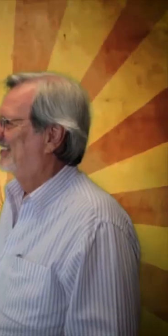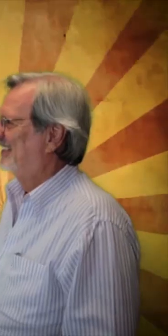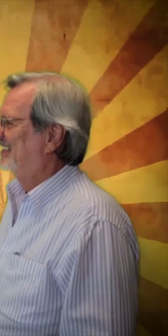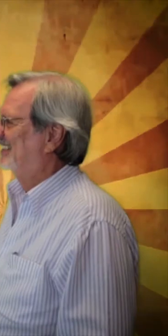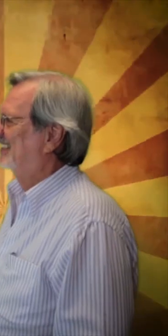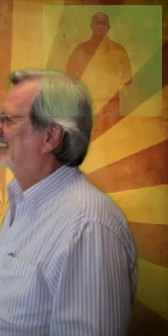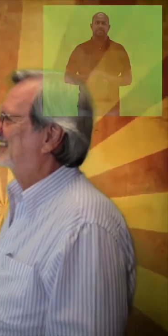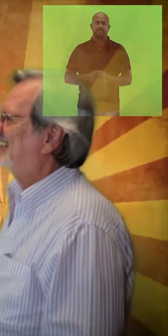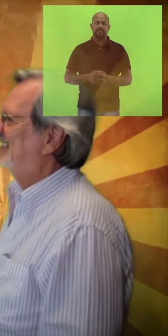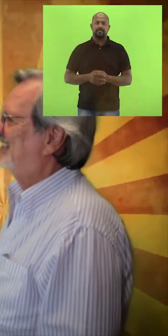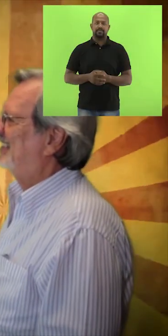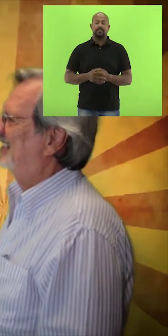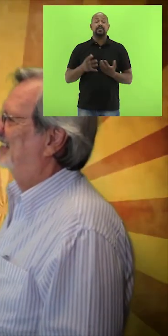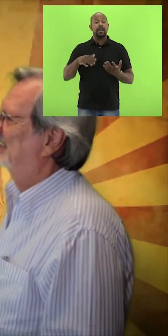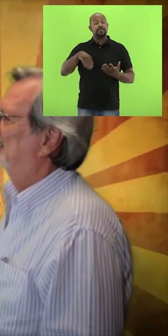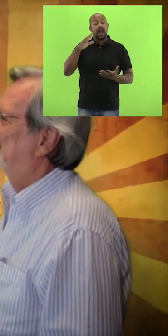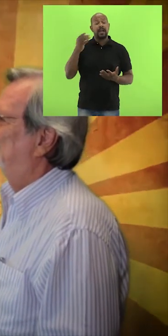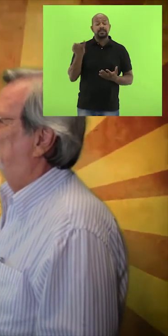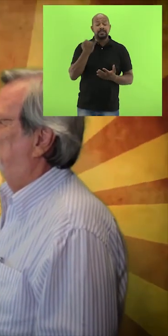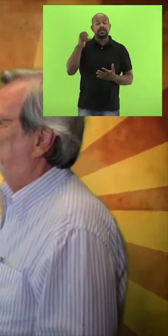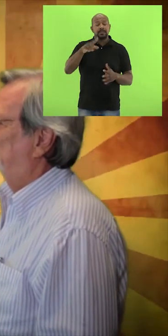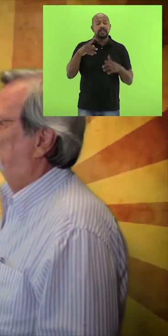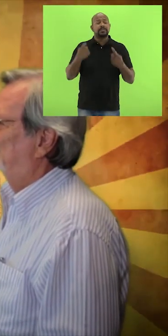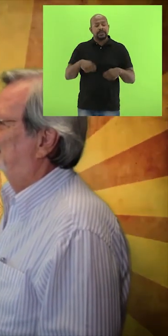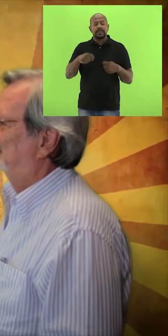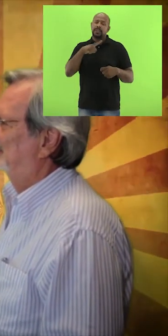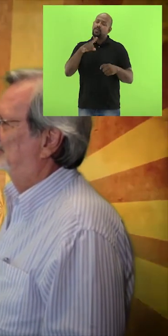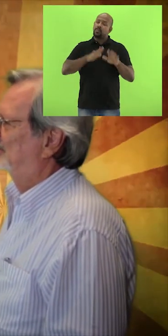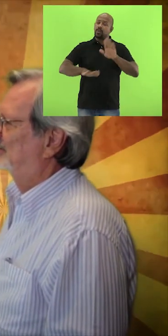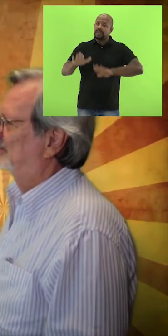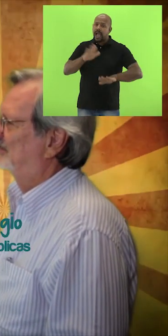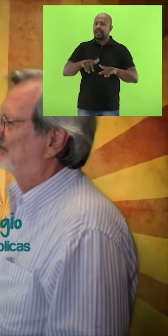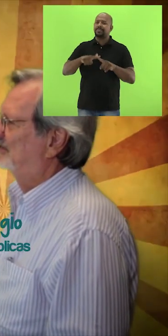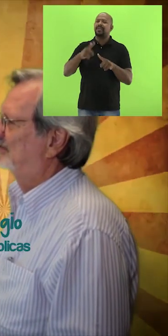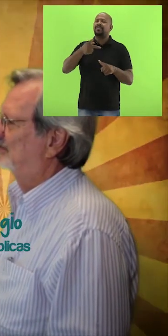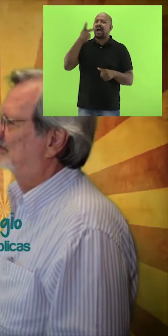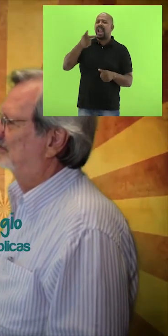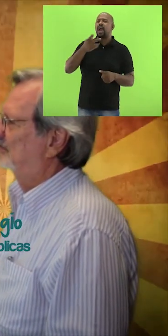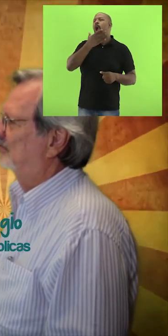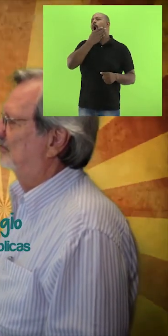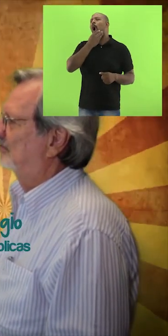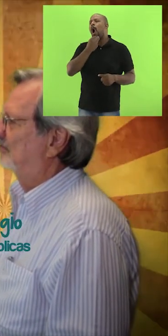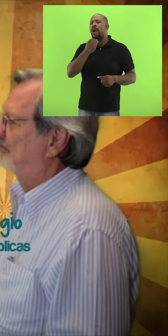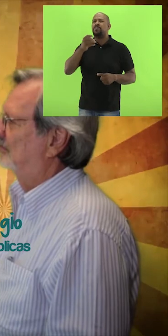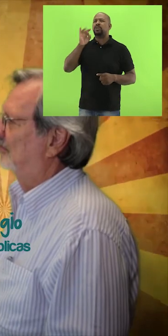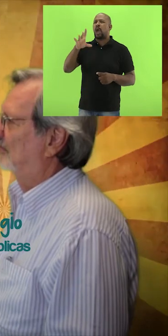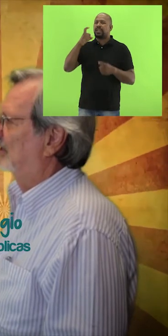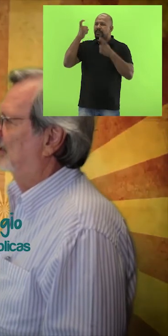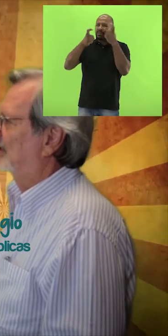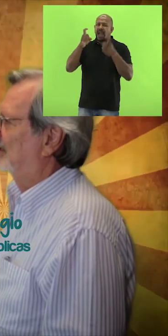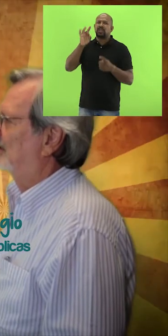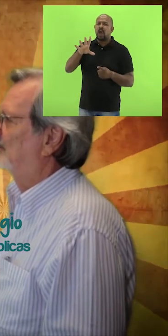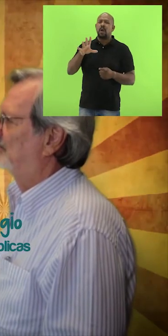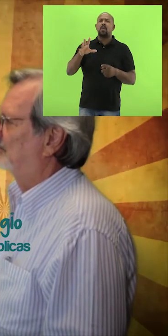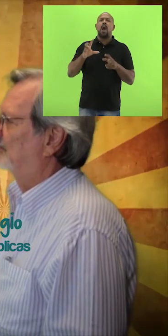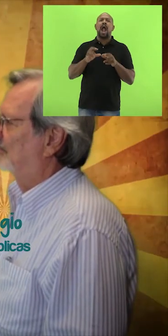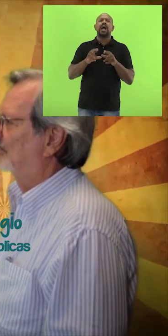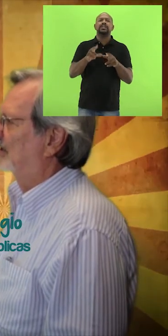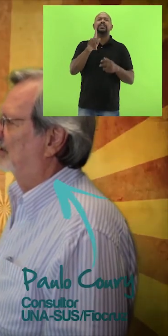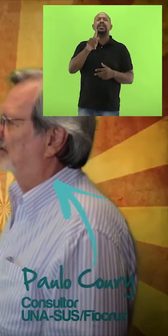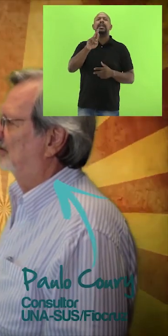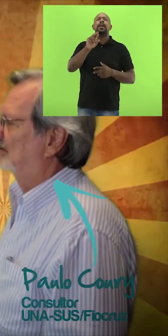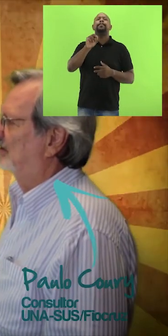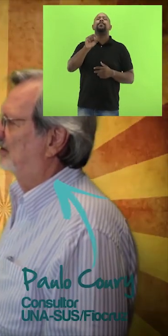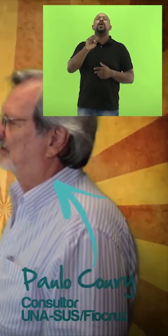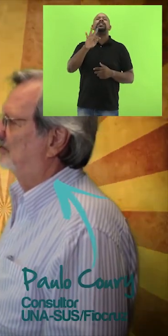Fiocruz. Próstata é importante, mas a gente tem que tomar um certo cuidado para não dizer que o homem só tem que se preocupar com a próstata. Às vezes, nessas